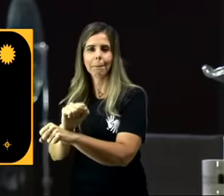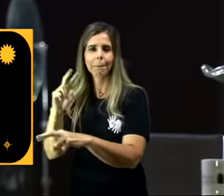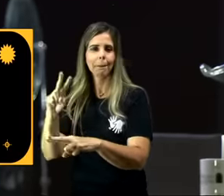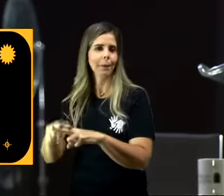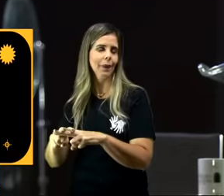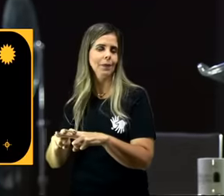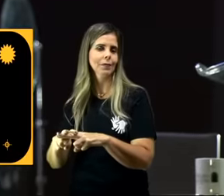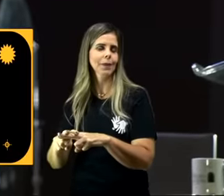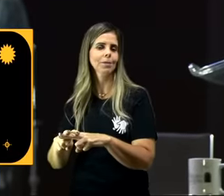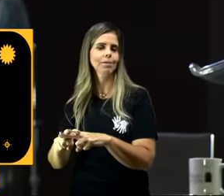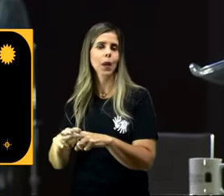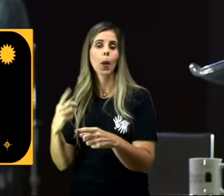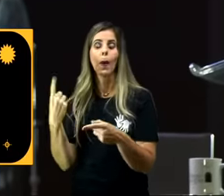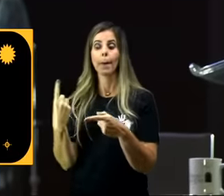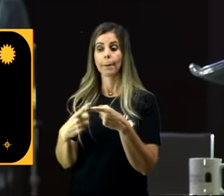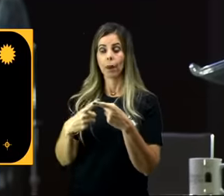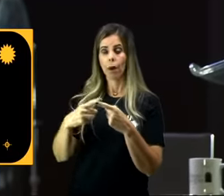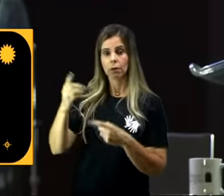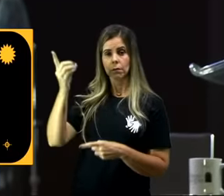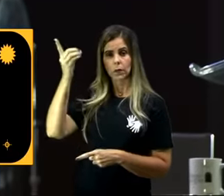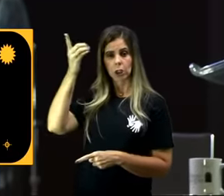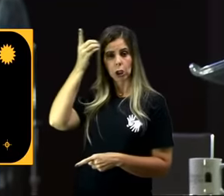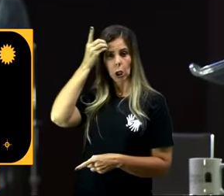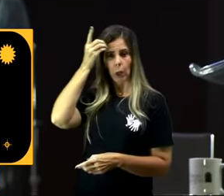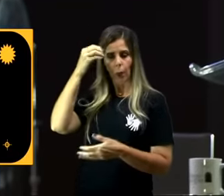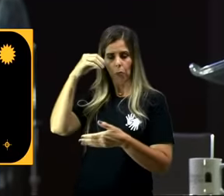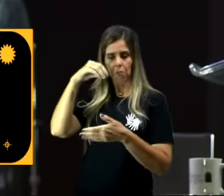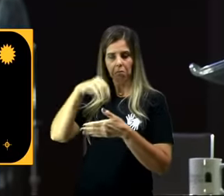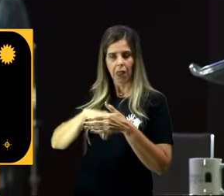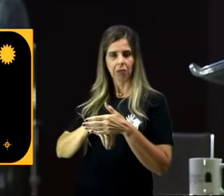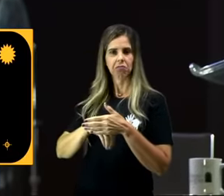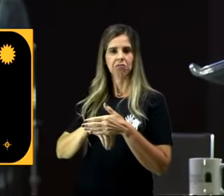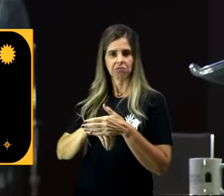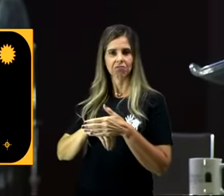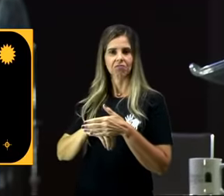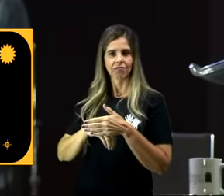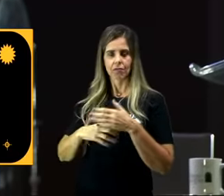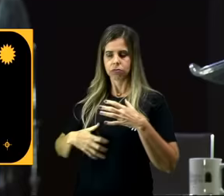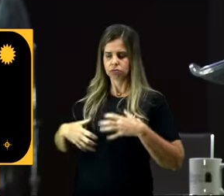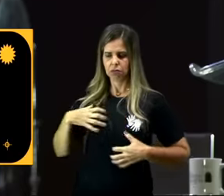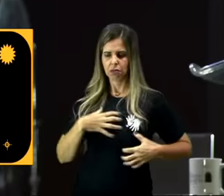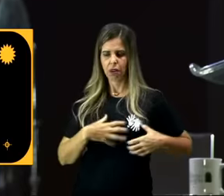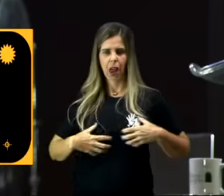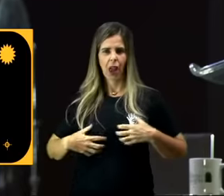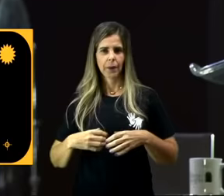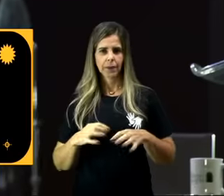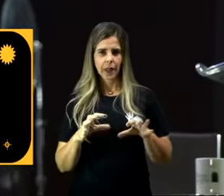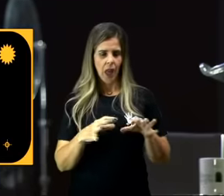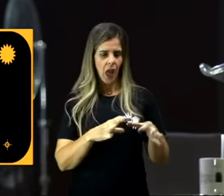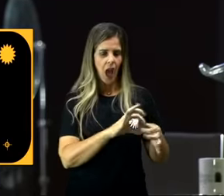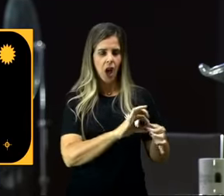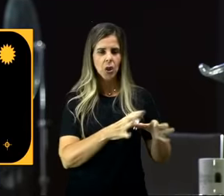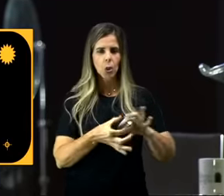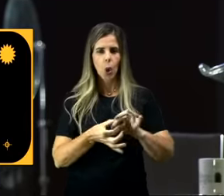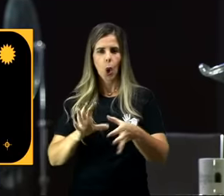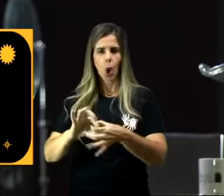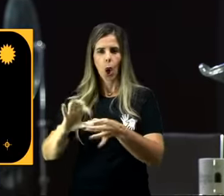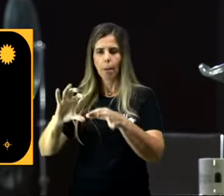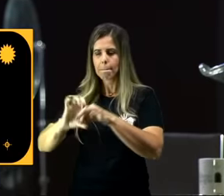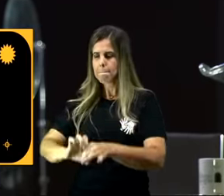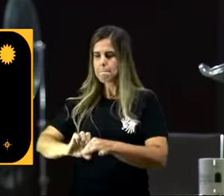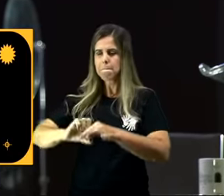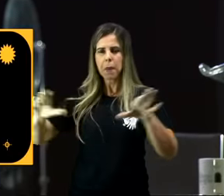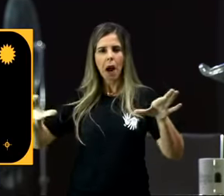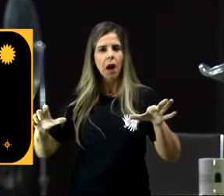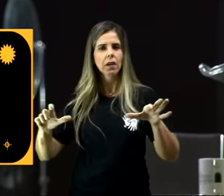os pés e as mãos, mas ele arrebentava as correntes e quebrava os ferros com os seus pés. Ninguém era